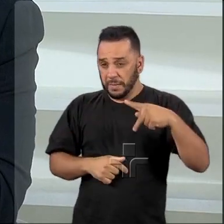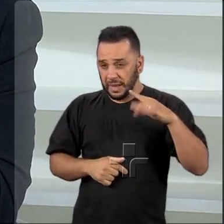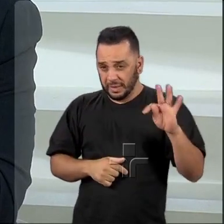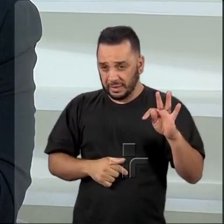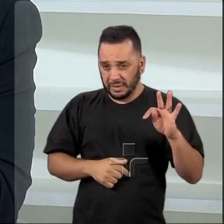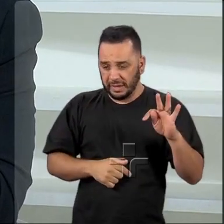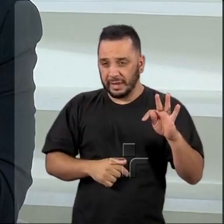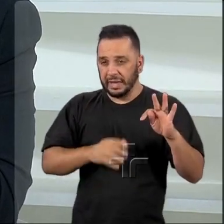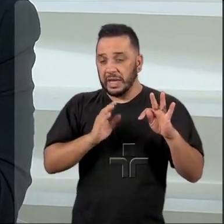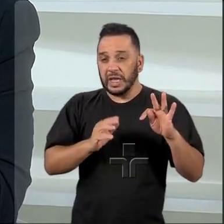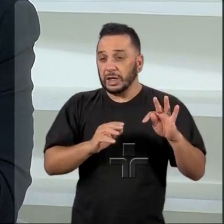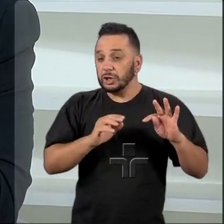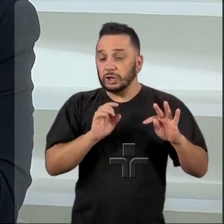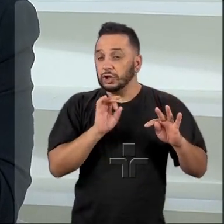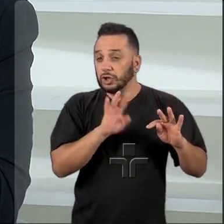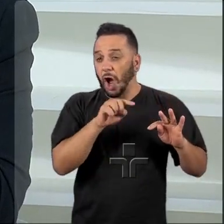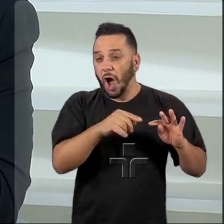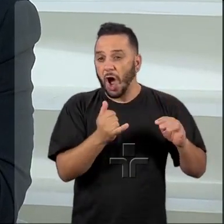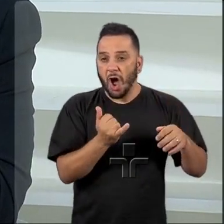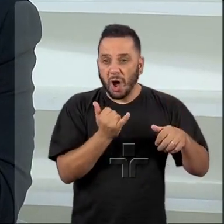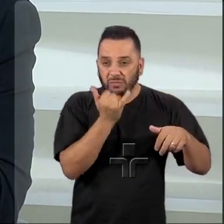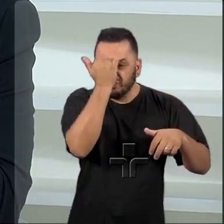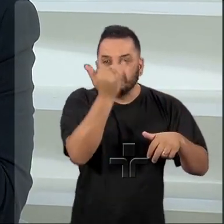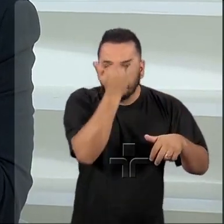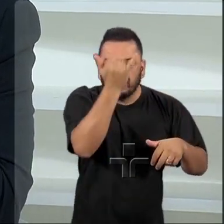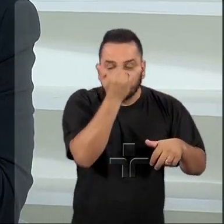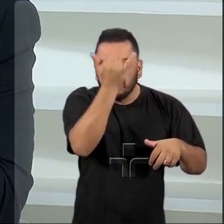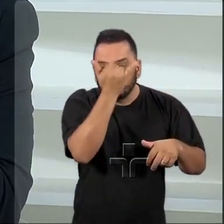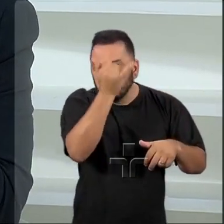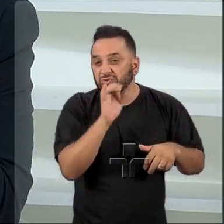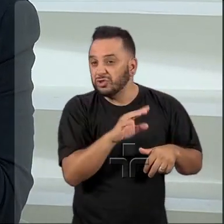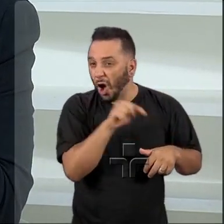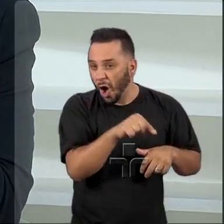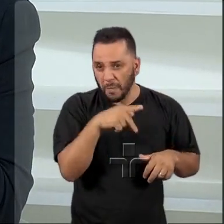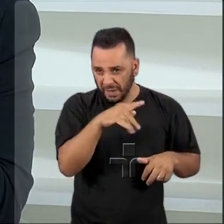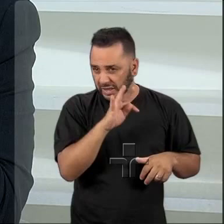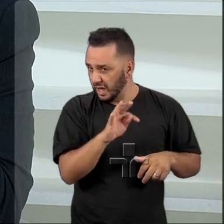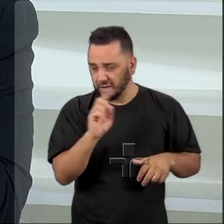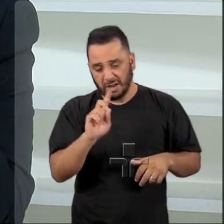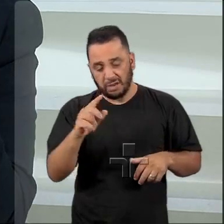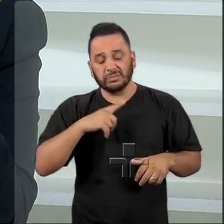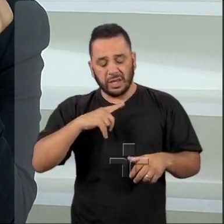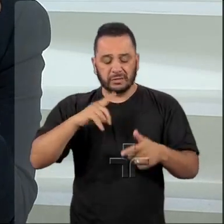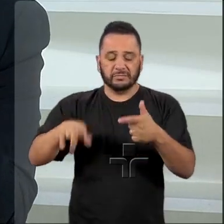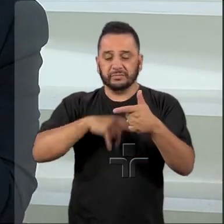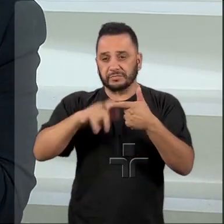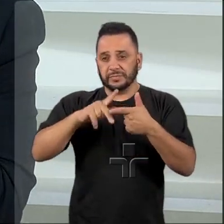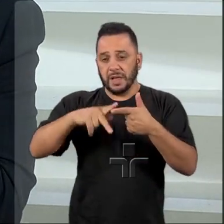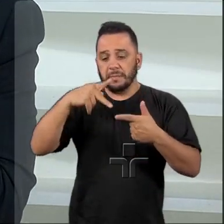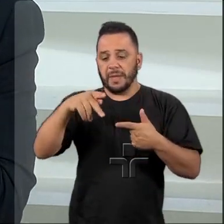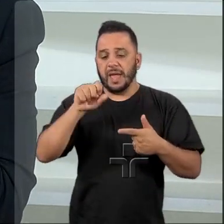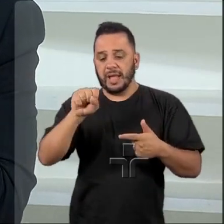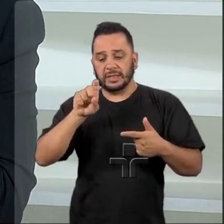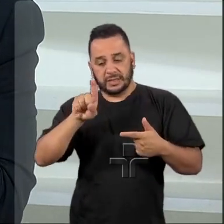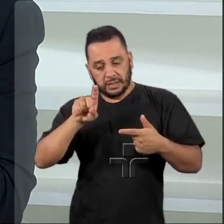os patos do sistema. Porque se você olhar para o desempenho do PSDB, identificado